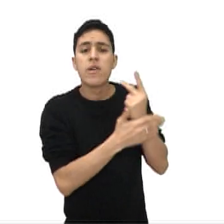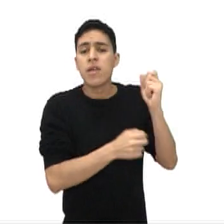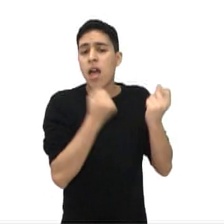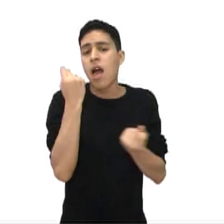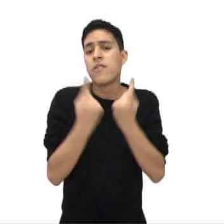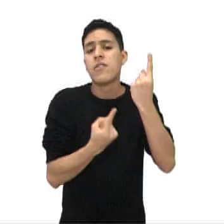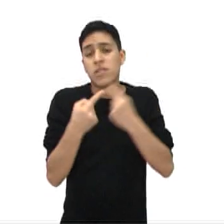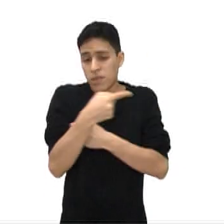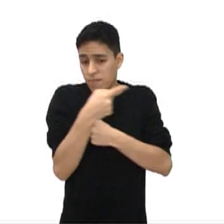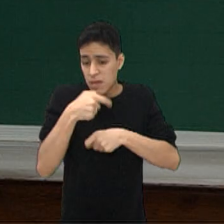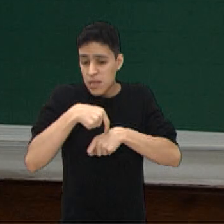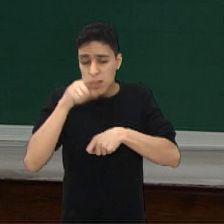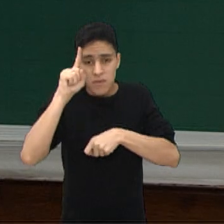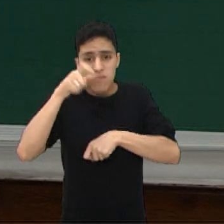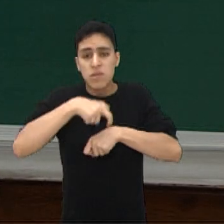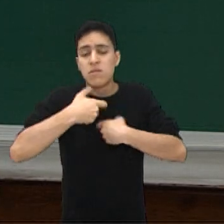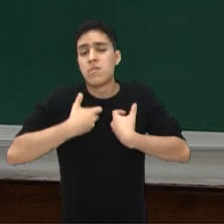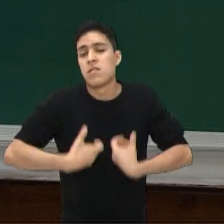para estudar.